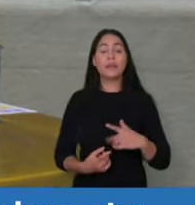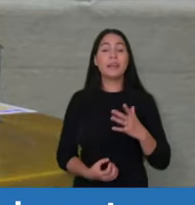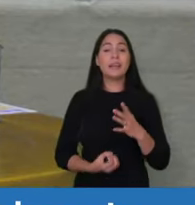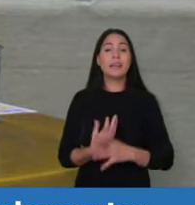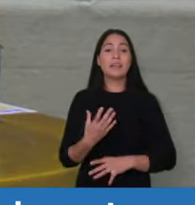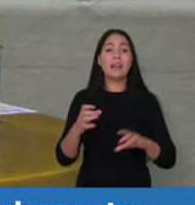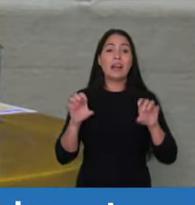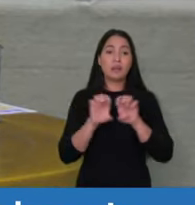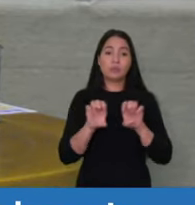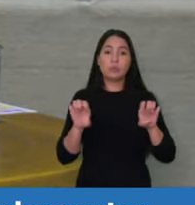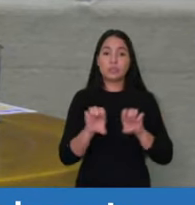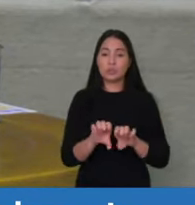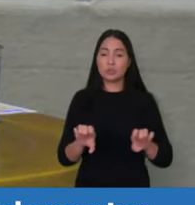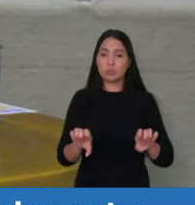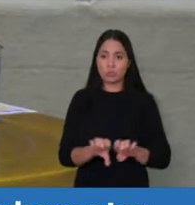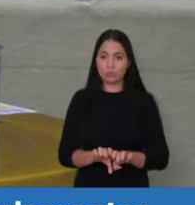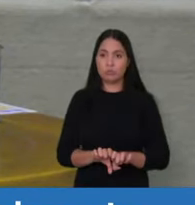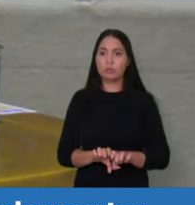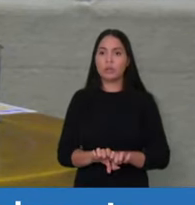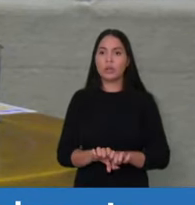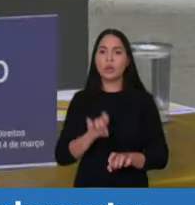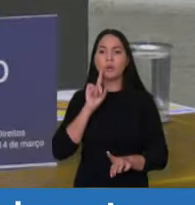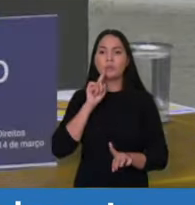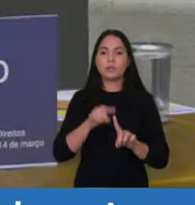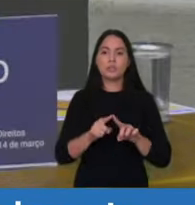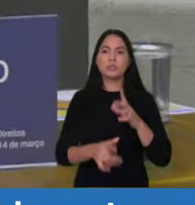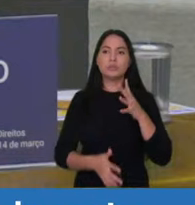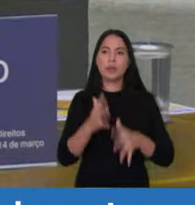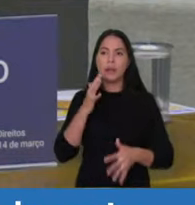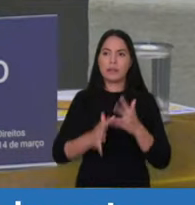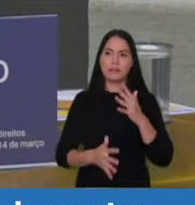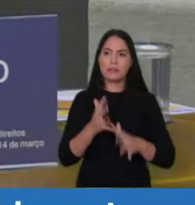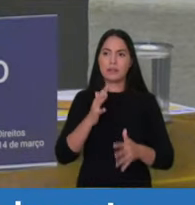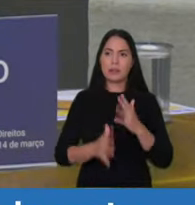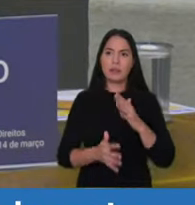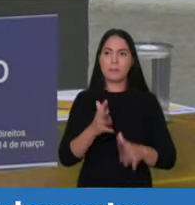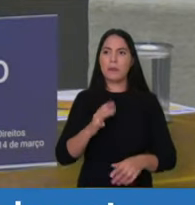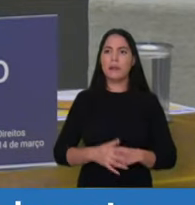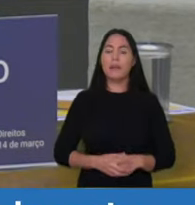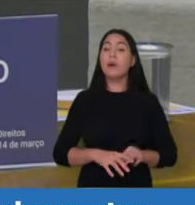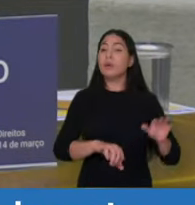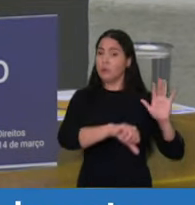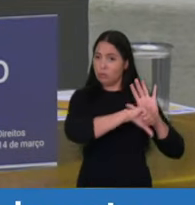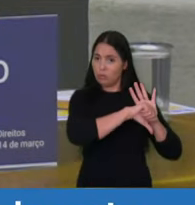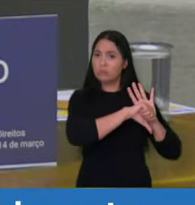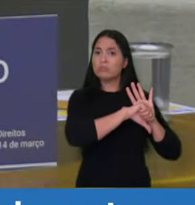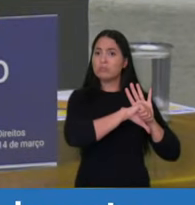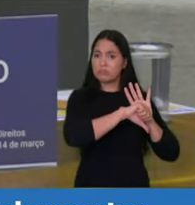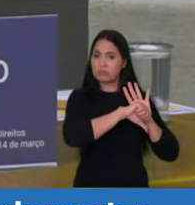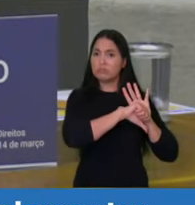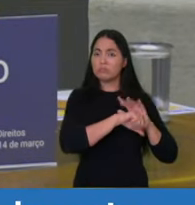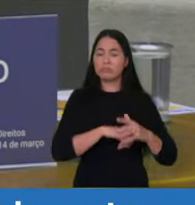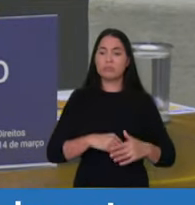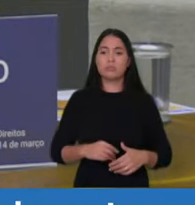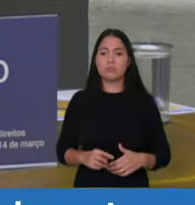claramente para atrapalhar a elucidação desse crime.